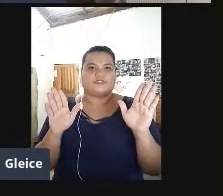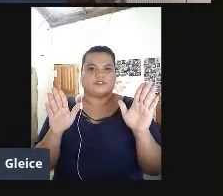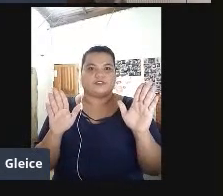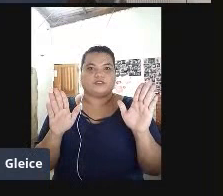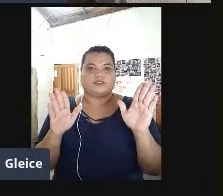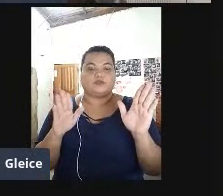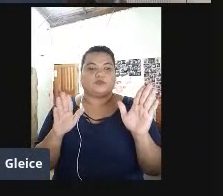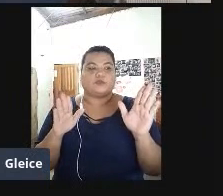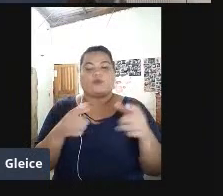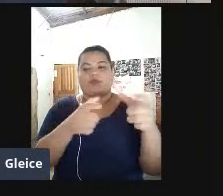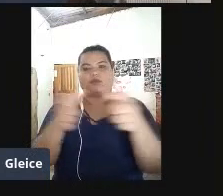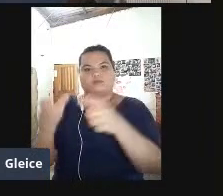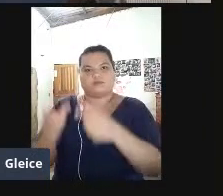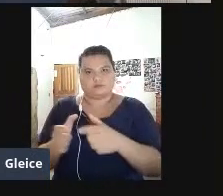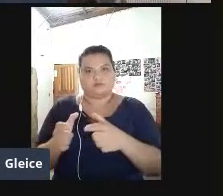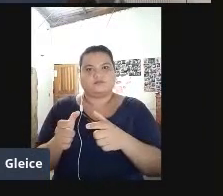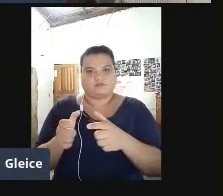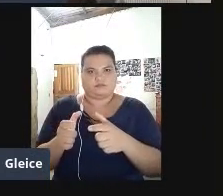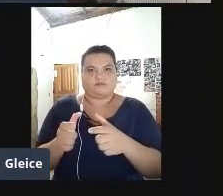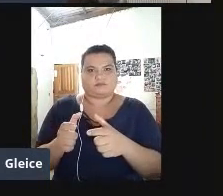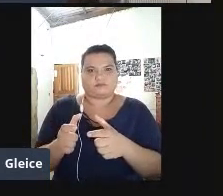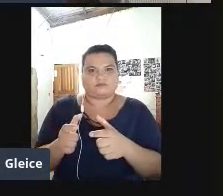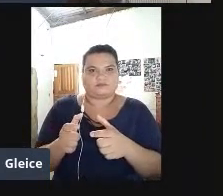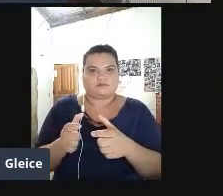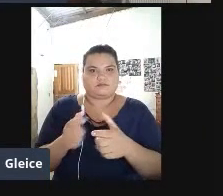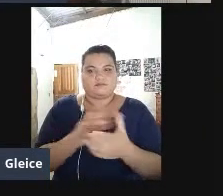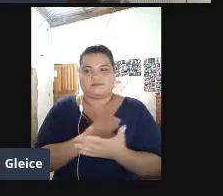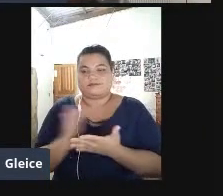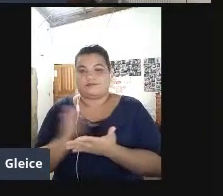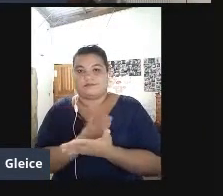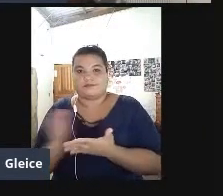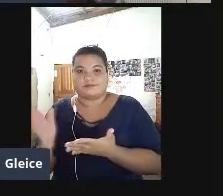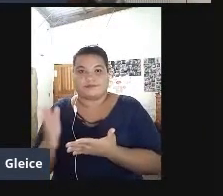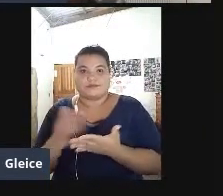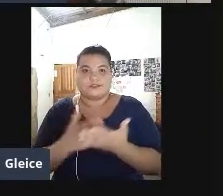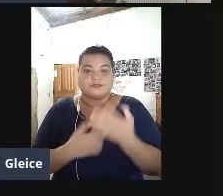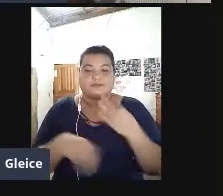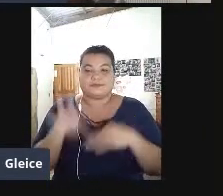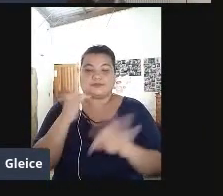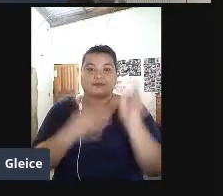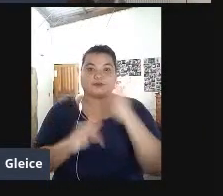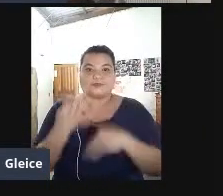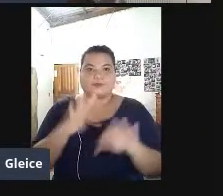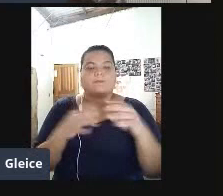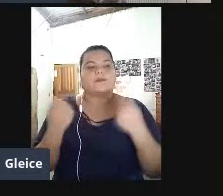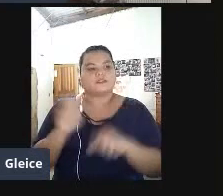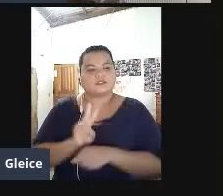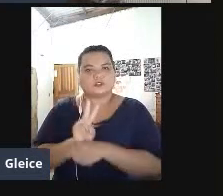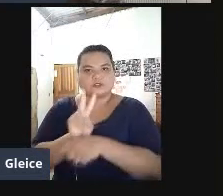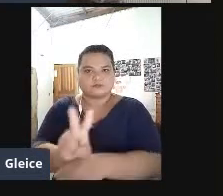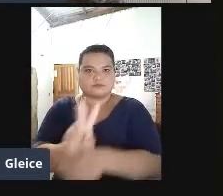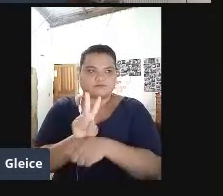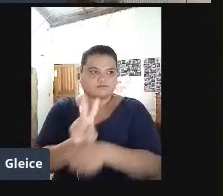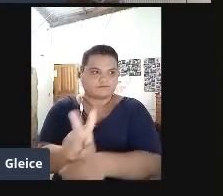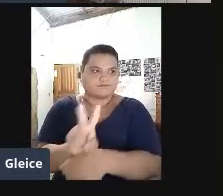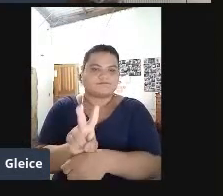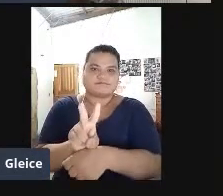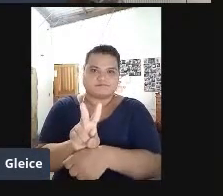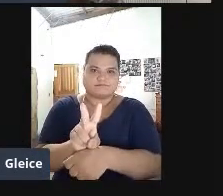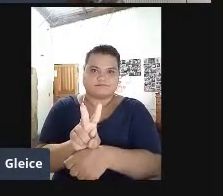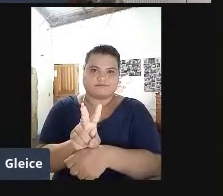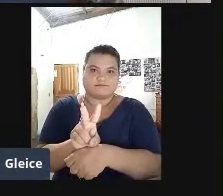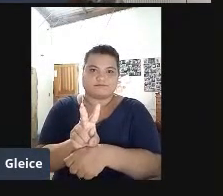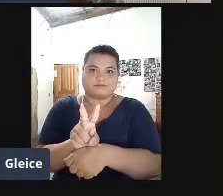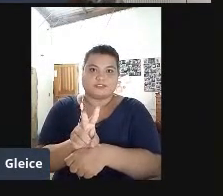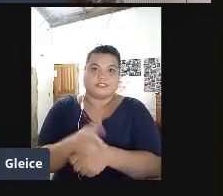para o tratamento de Covid-19, alguns dos nossos equipamentos foram cedidos. Então, nós nos vimos, por vezes, com leitos que não estavam